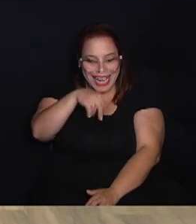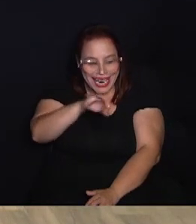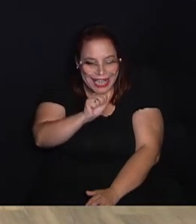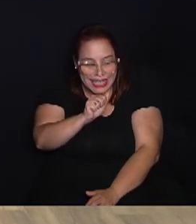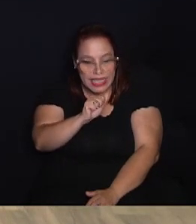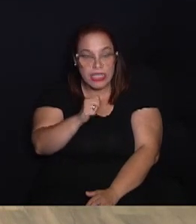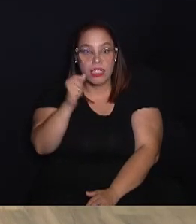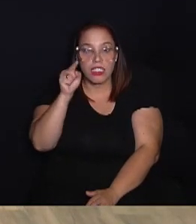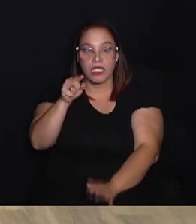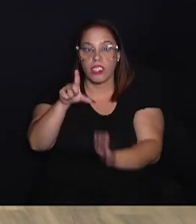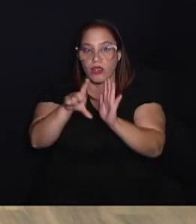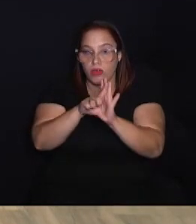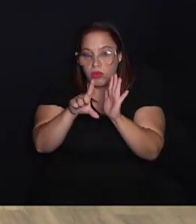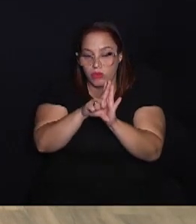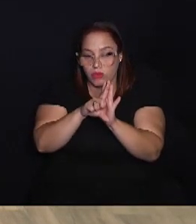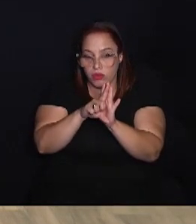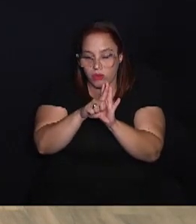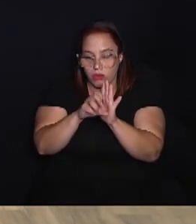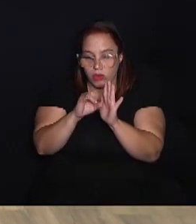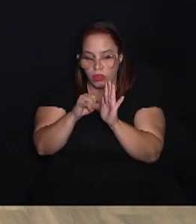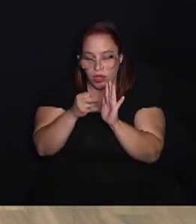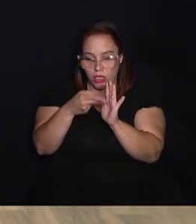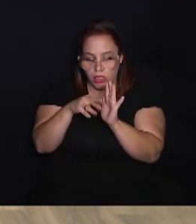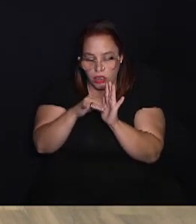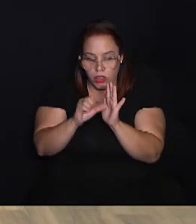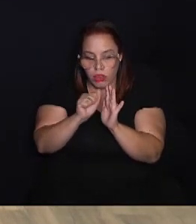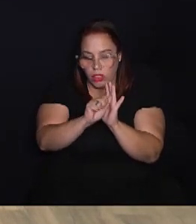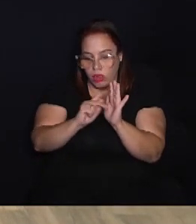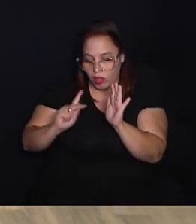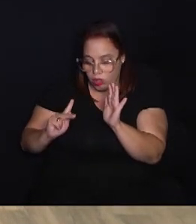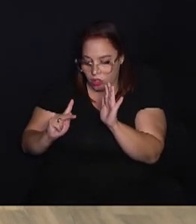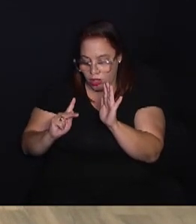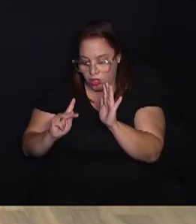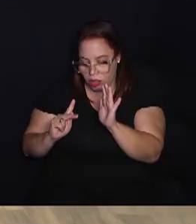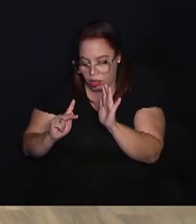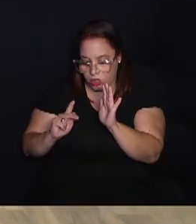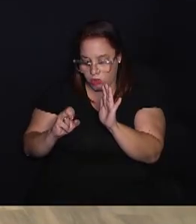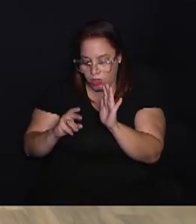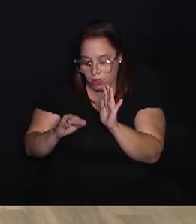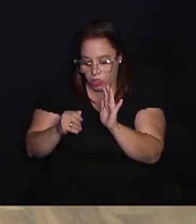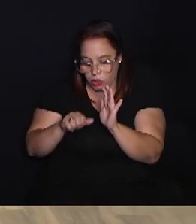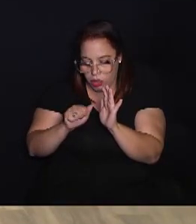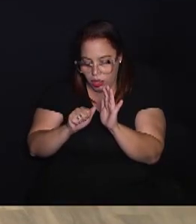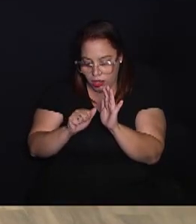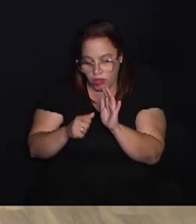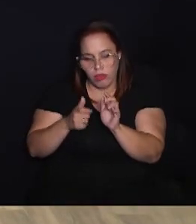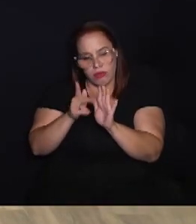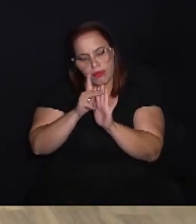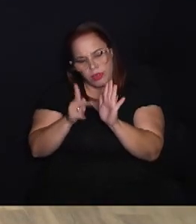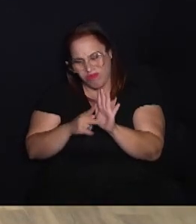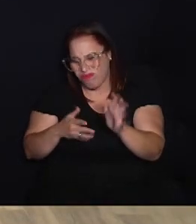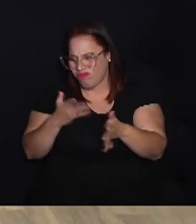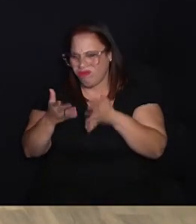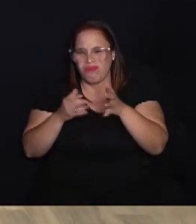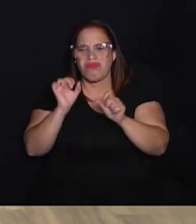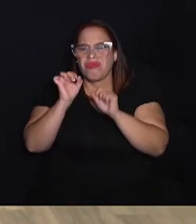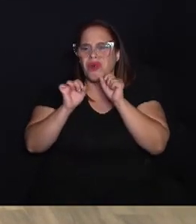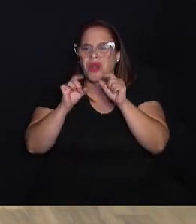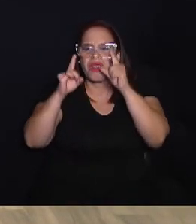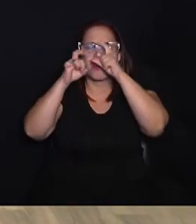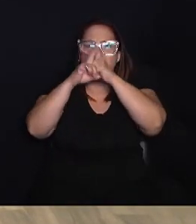A Câmara tinha 21 vereadores e foram 19 novos eleitos, apenas 2 reeleitos, né? E já tivemos